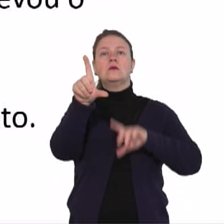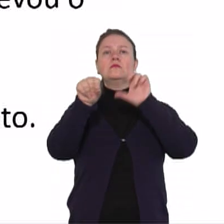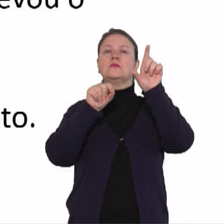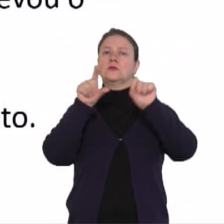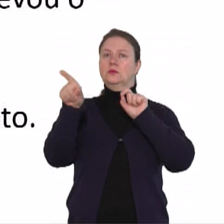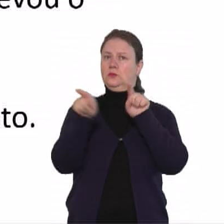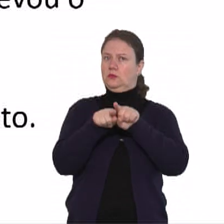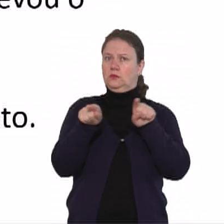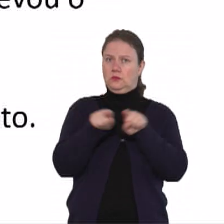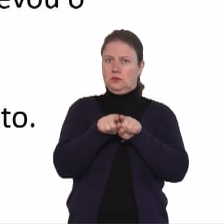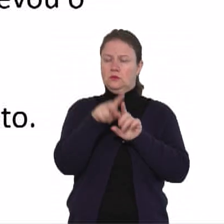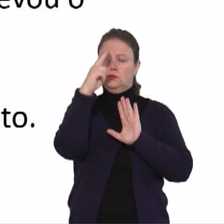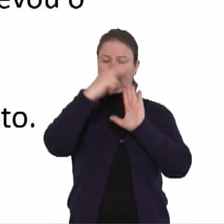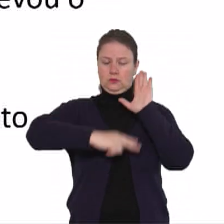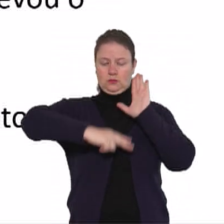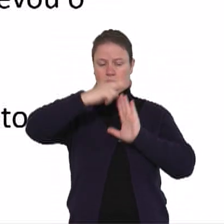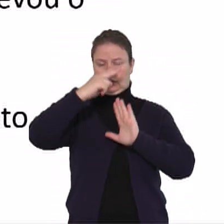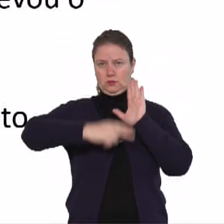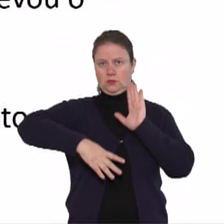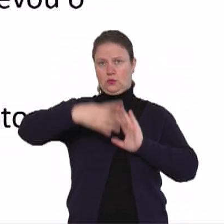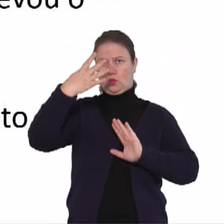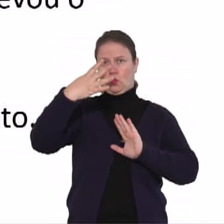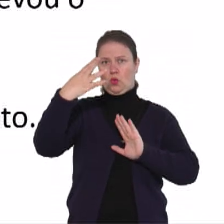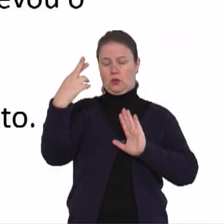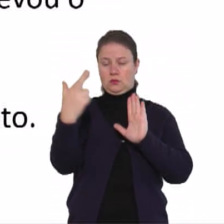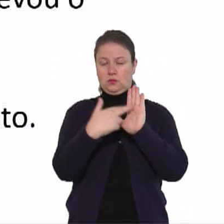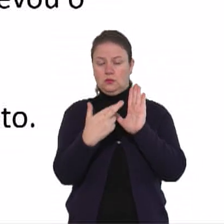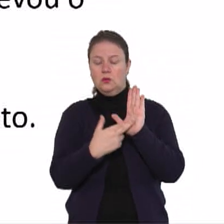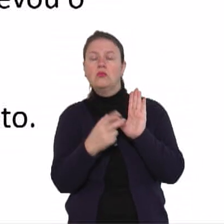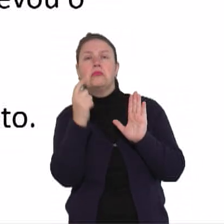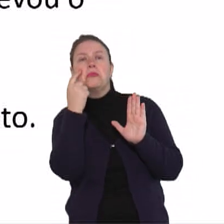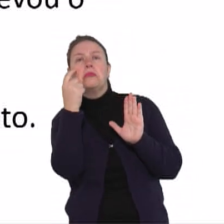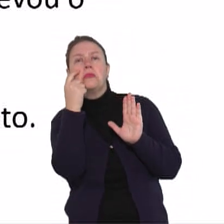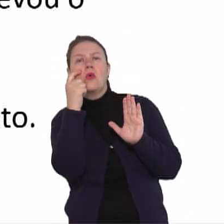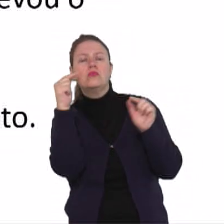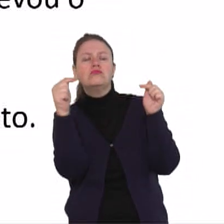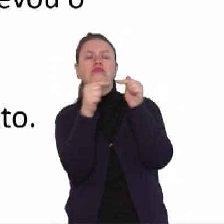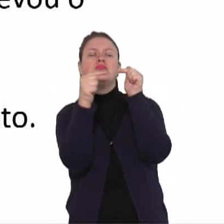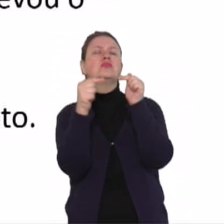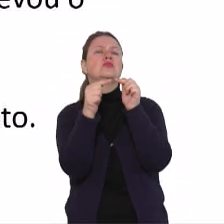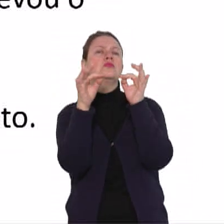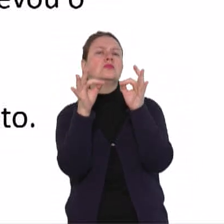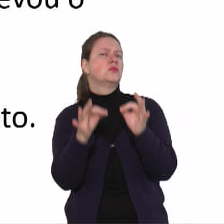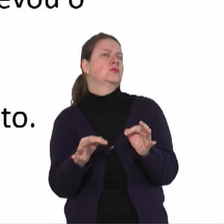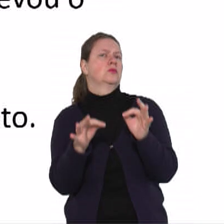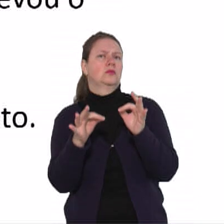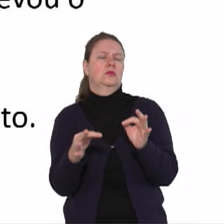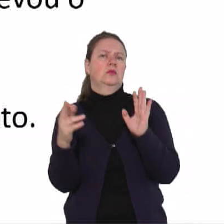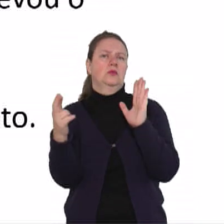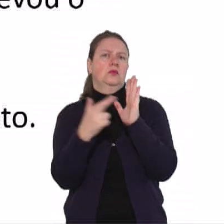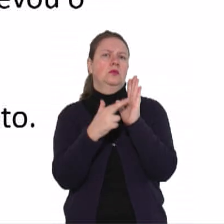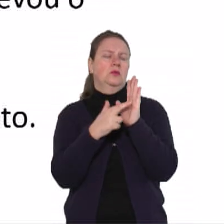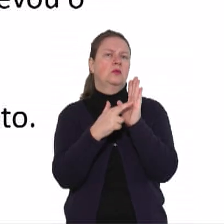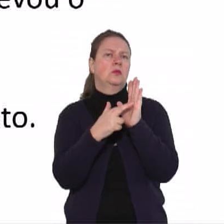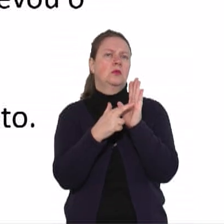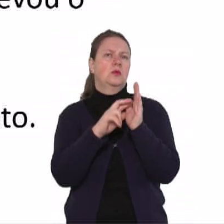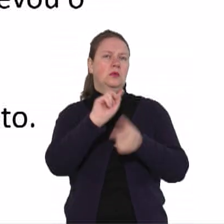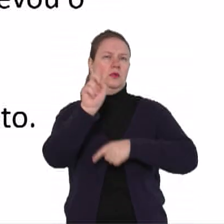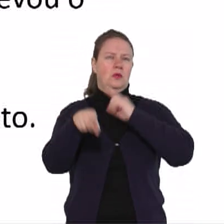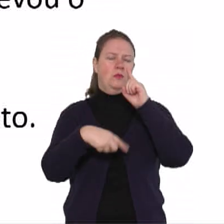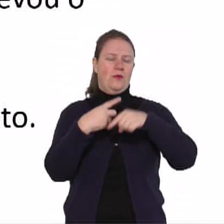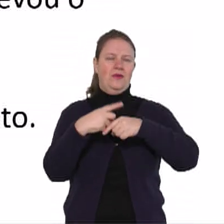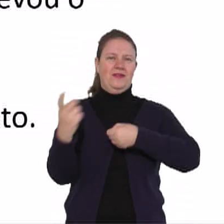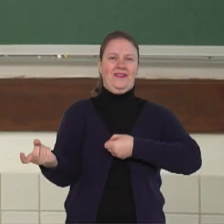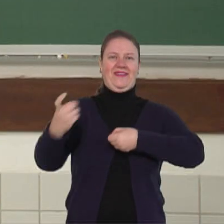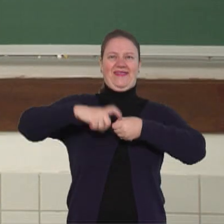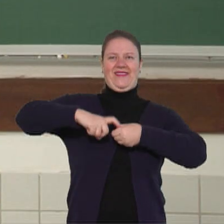escolha, então vocês vão ler as 4 alternativas, ver qual é de acordo, né, com a resposta correta e já na sequência